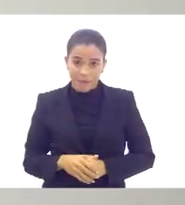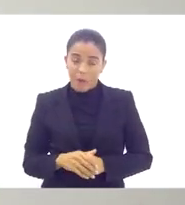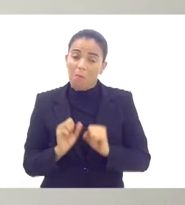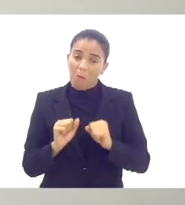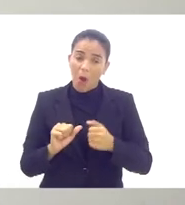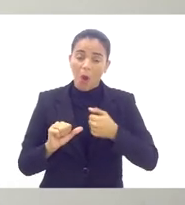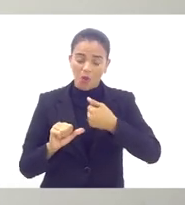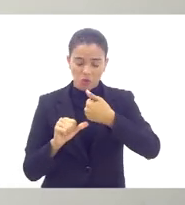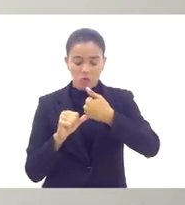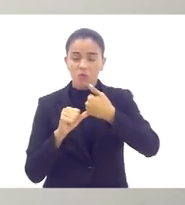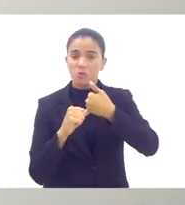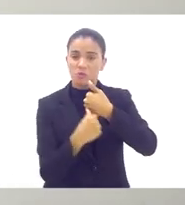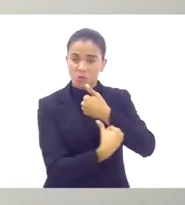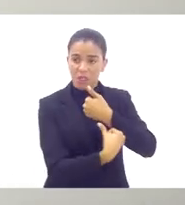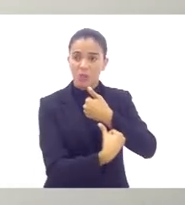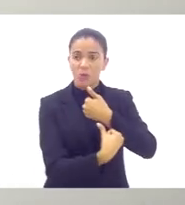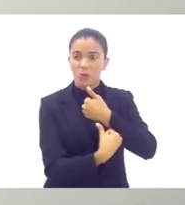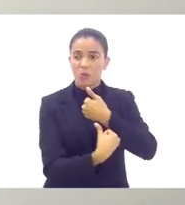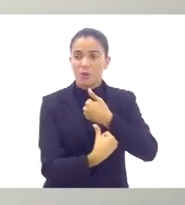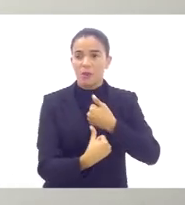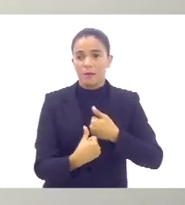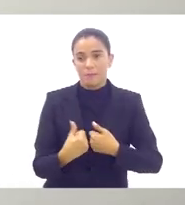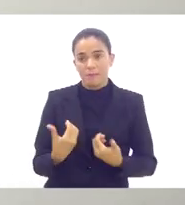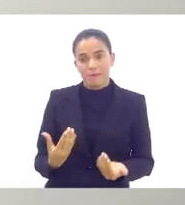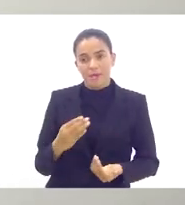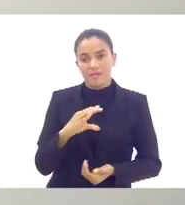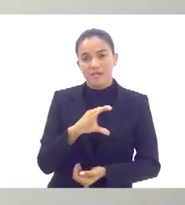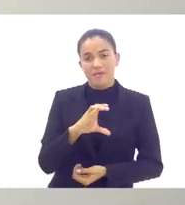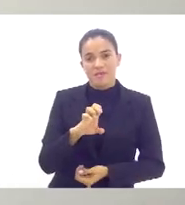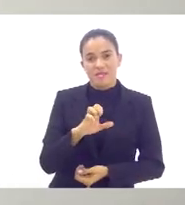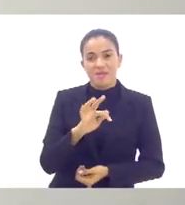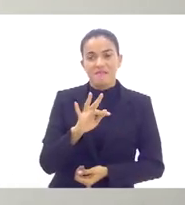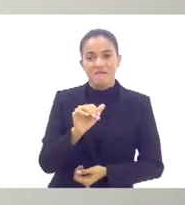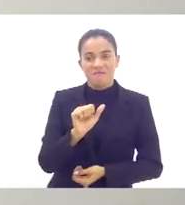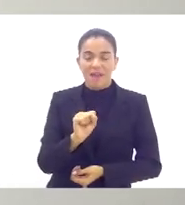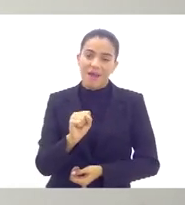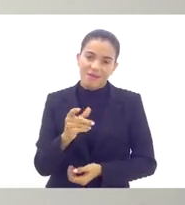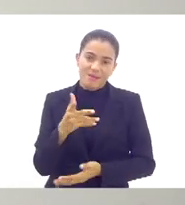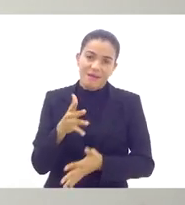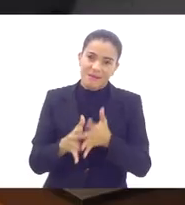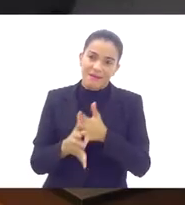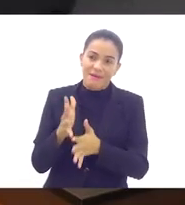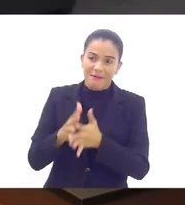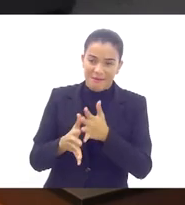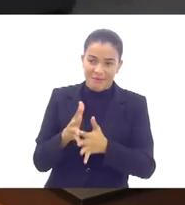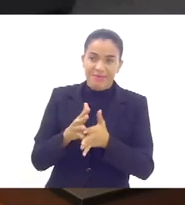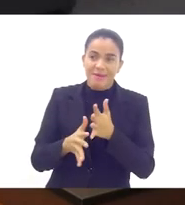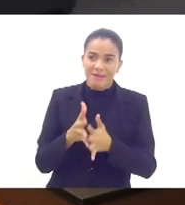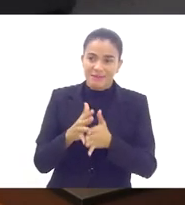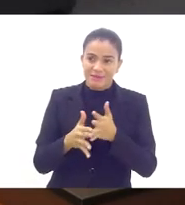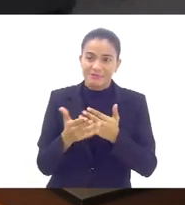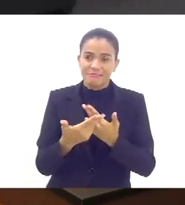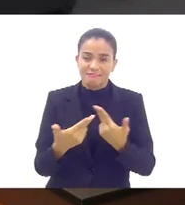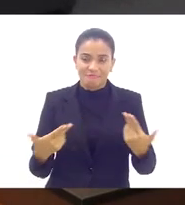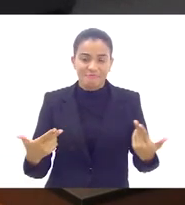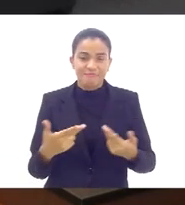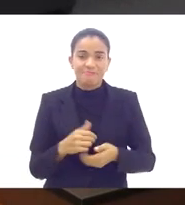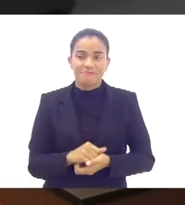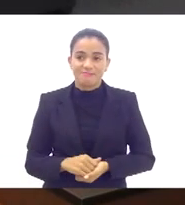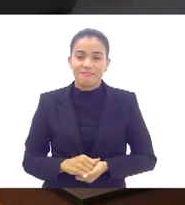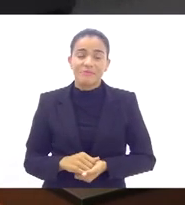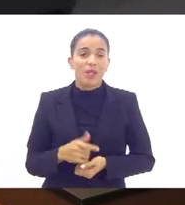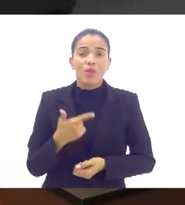precisaria da Alerj. Mas a Cefaz acaba sendo atingida de alguma forma. Não. Alguma forma, de toda forma, até pela Mas nós não temos obrigação.